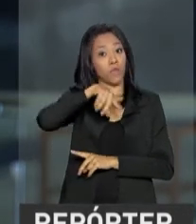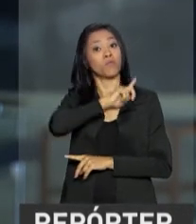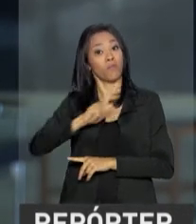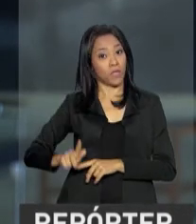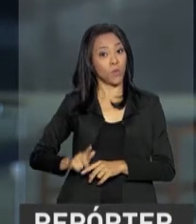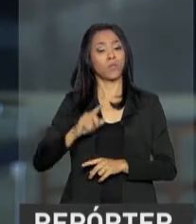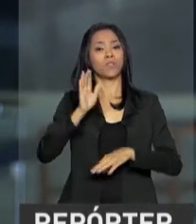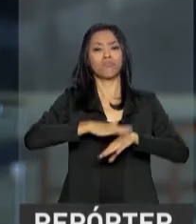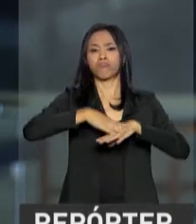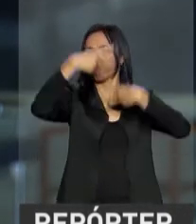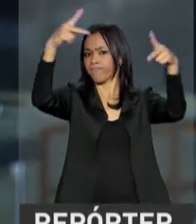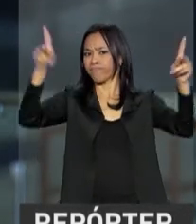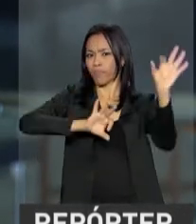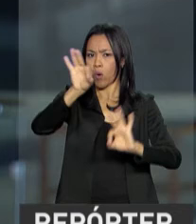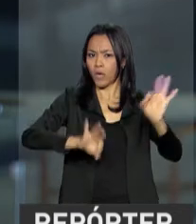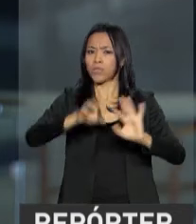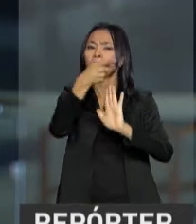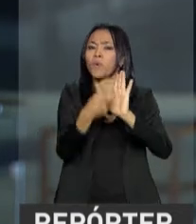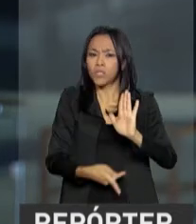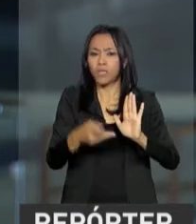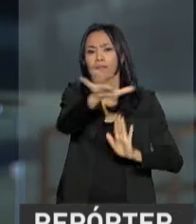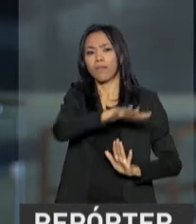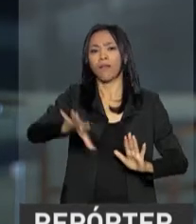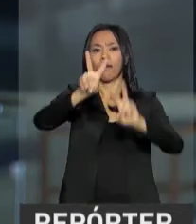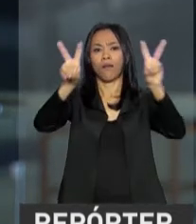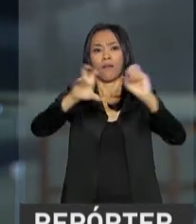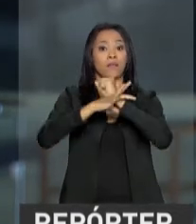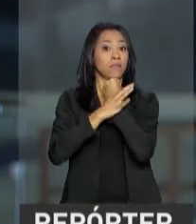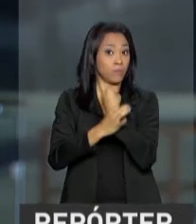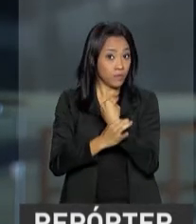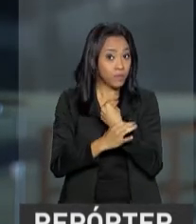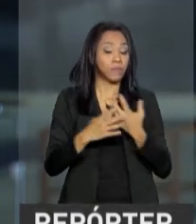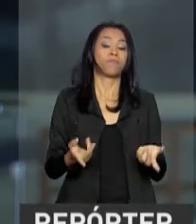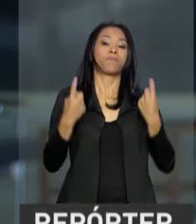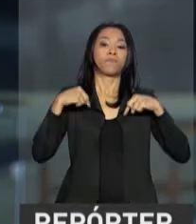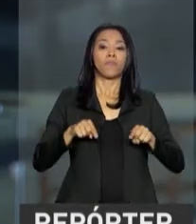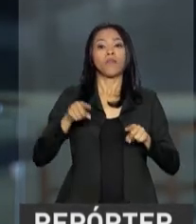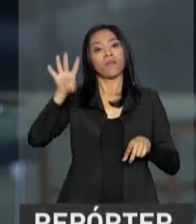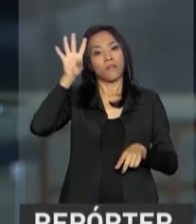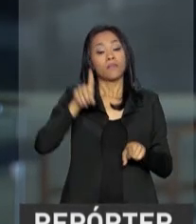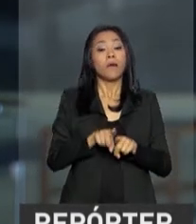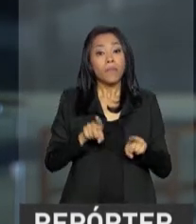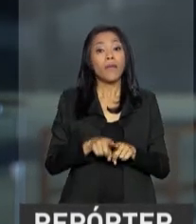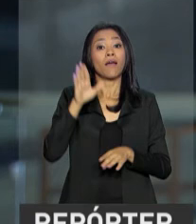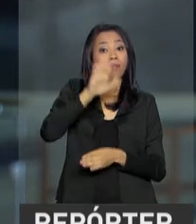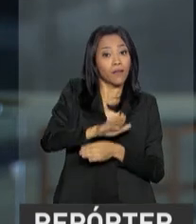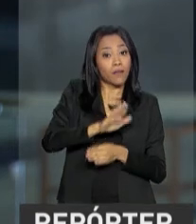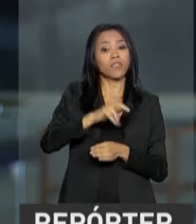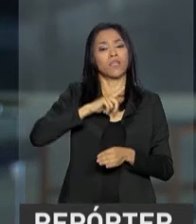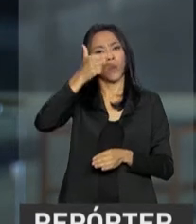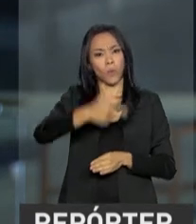de segurança pública bem na parte da tarde às quatro e meia o presidente participa de uma cerimônia também aqui no palácio do planalto